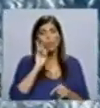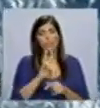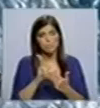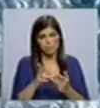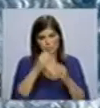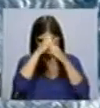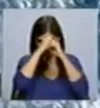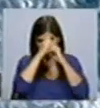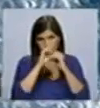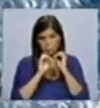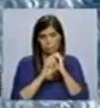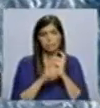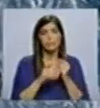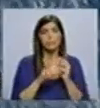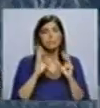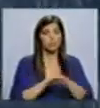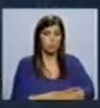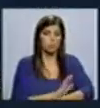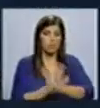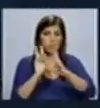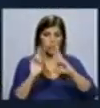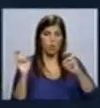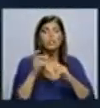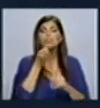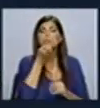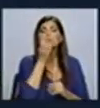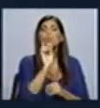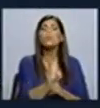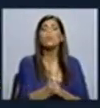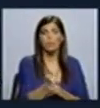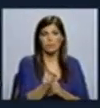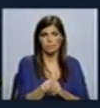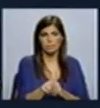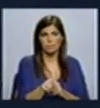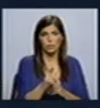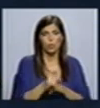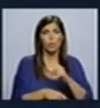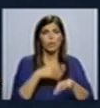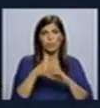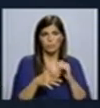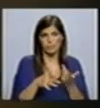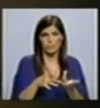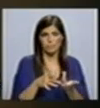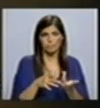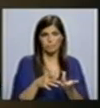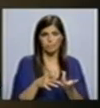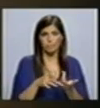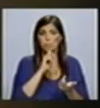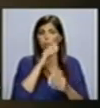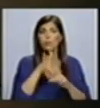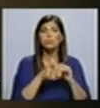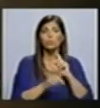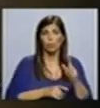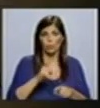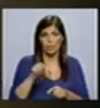telescópios responsáveis por essa descoberta. Qual é a explicação que os astrónomos têm para aquilo que está a acontecer? Ora, o que pode estar a acontecer é que